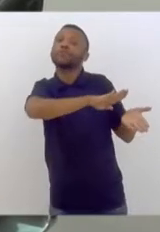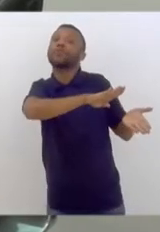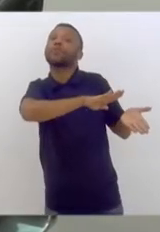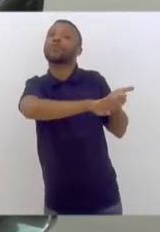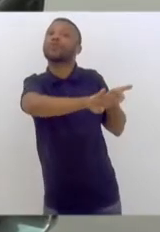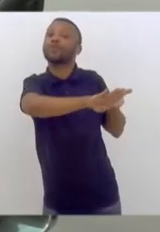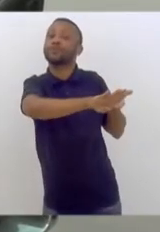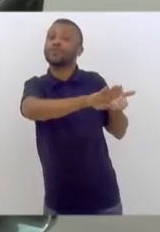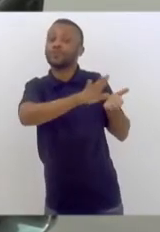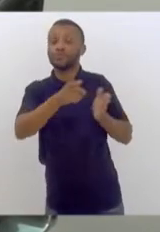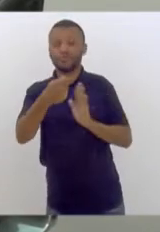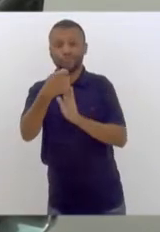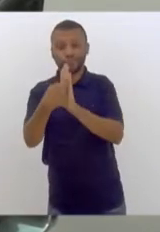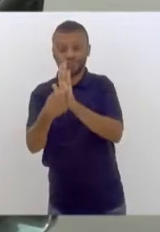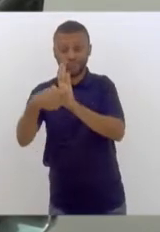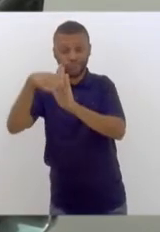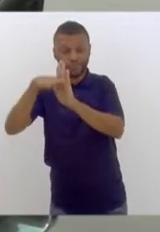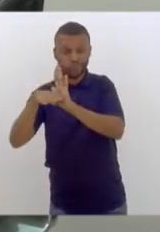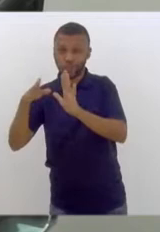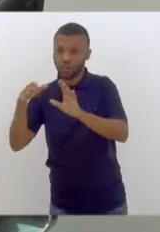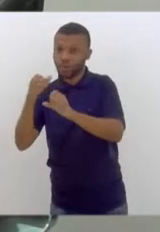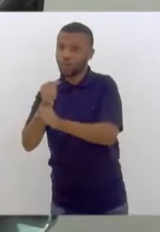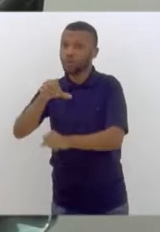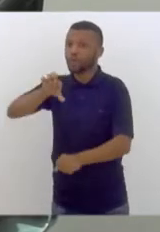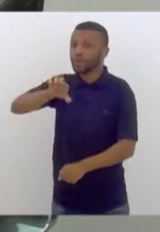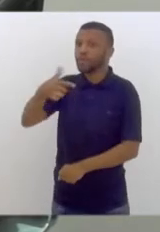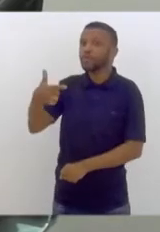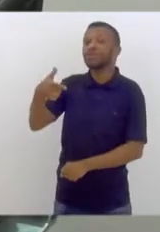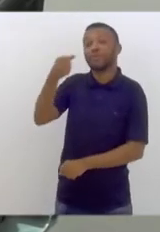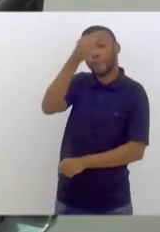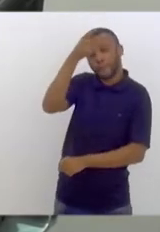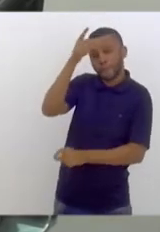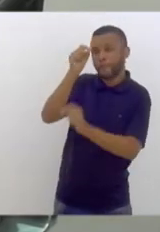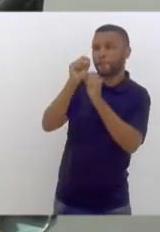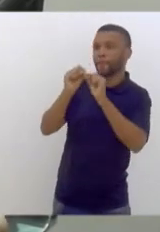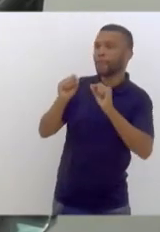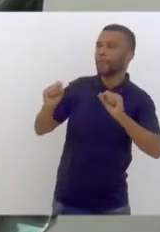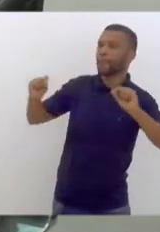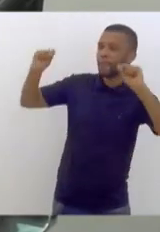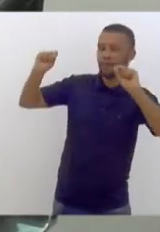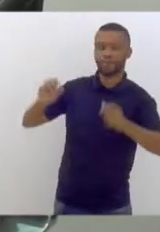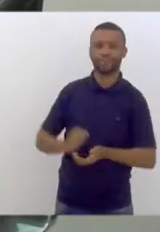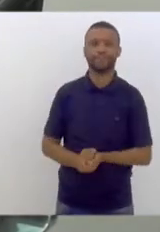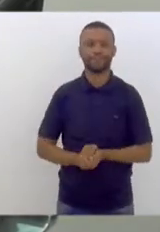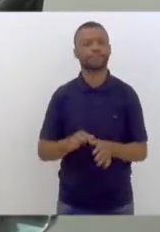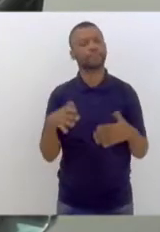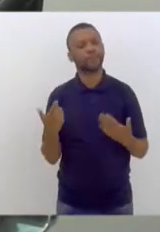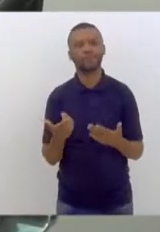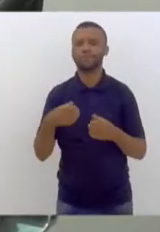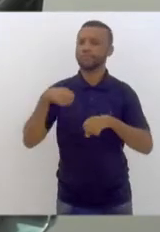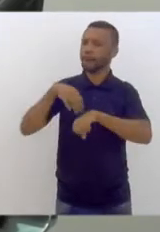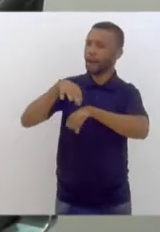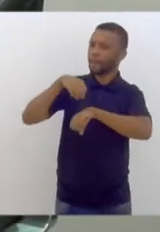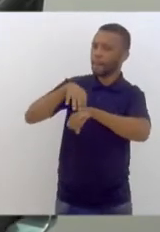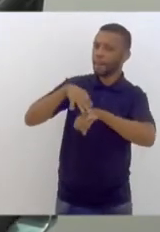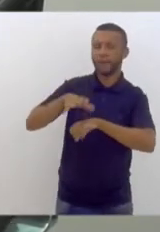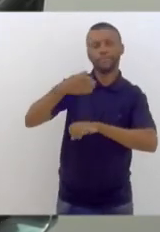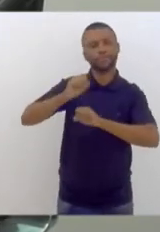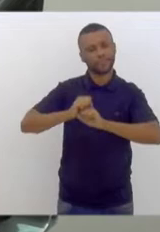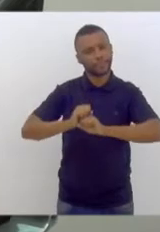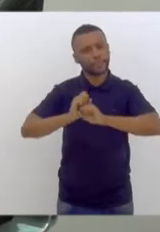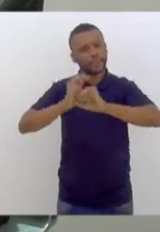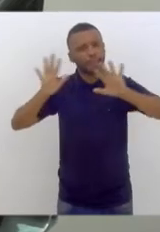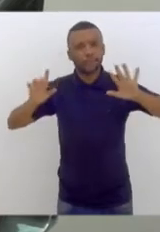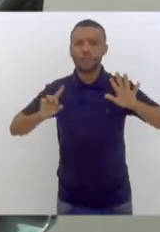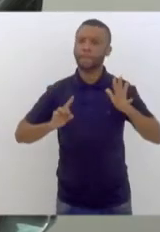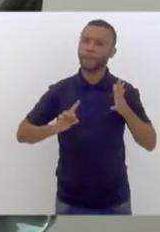sendo excluído da relação dos nossos 92 municípios. Então, dito isso, feito esses esclarecimentos,